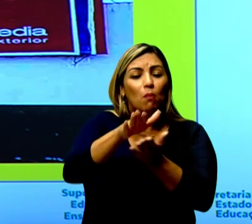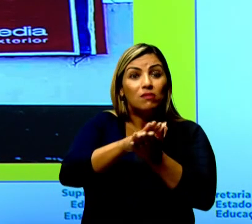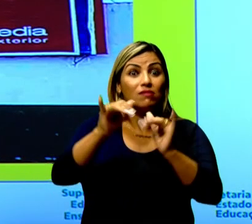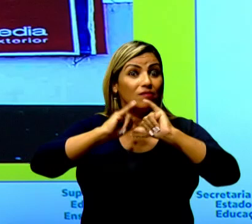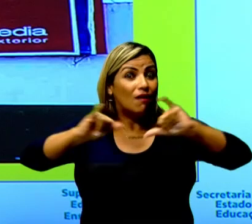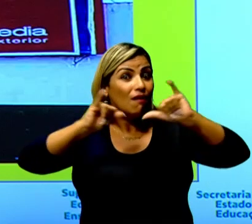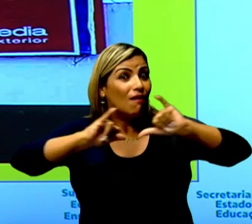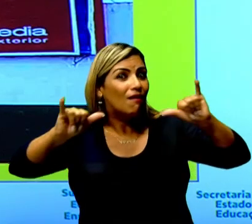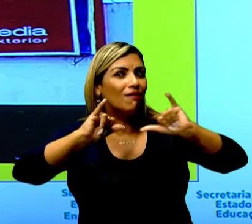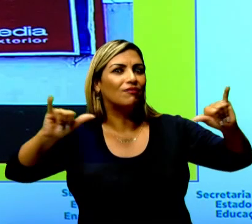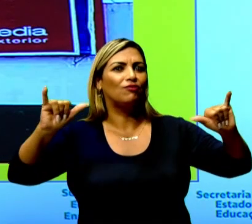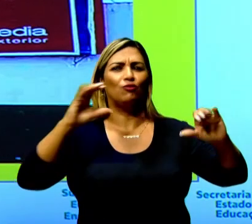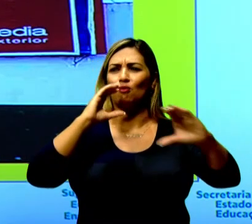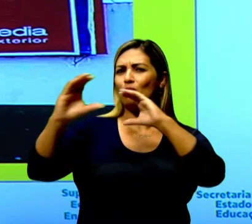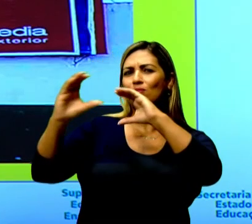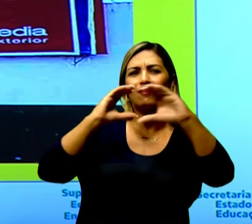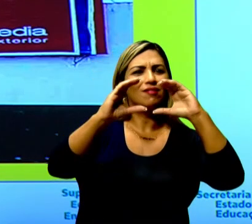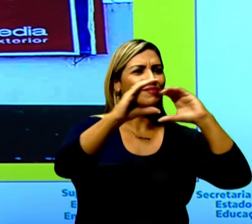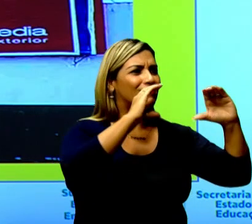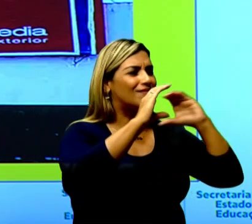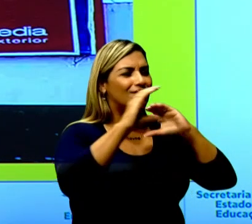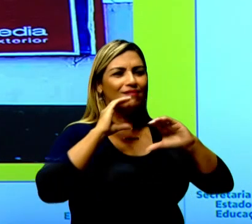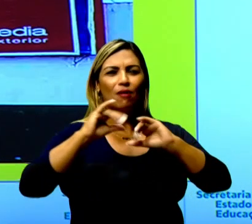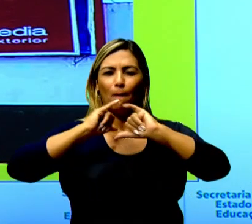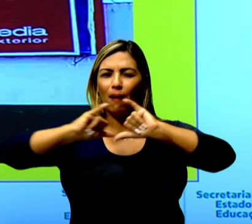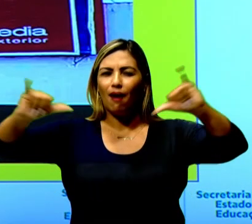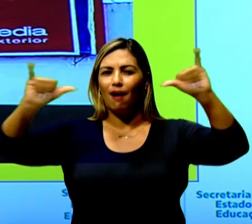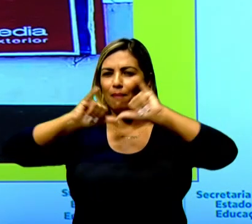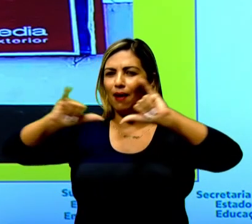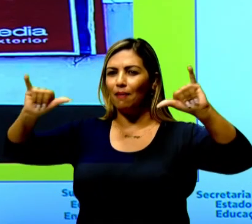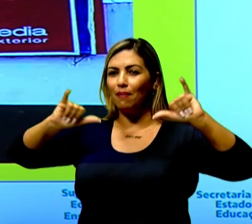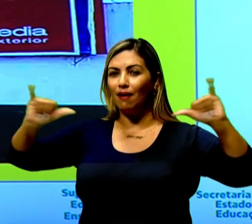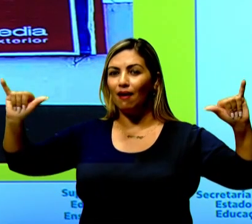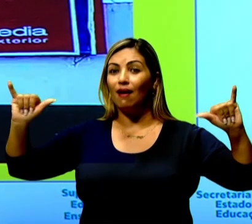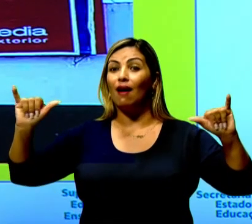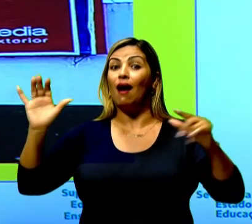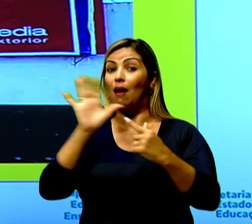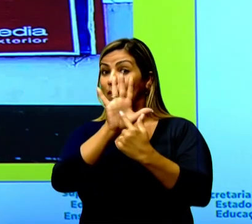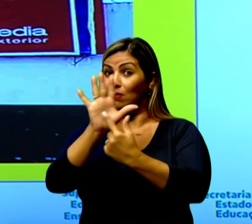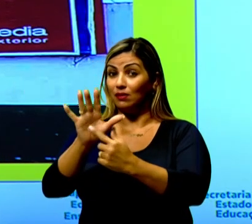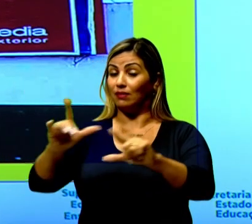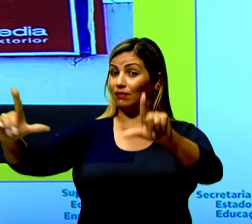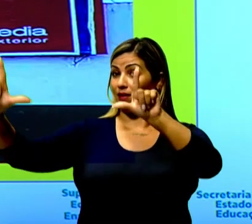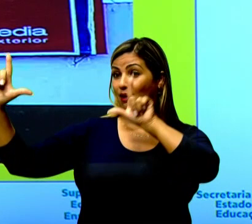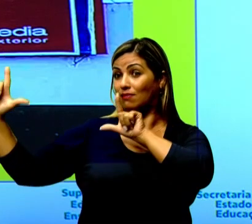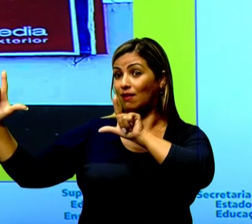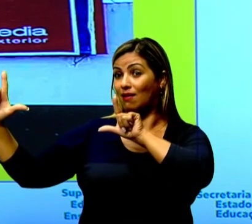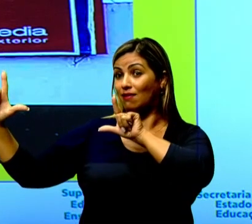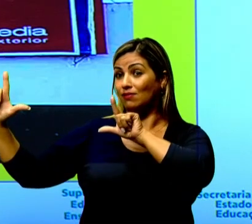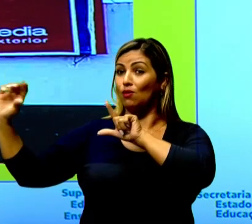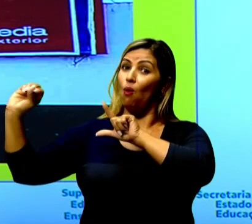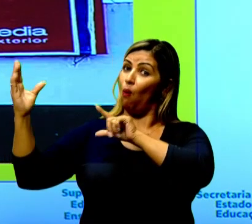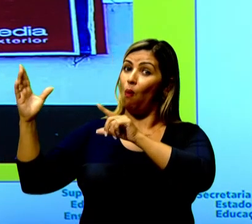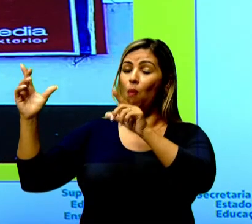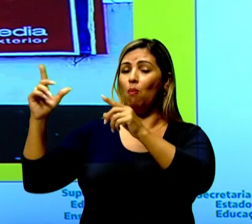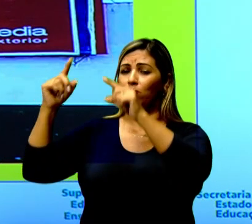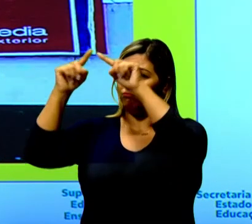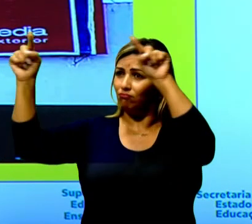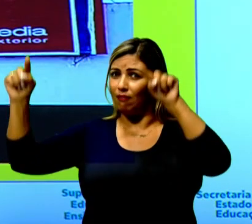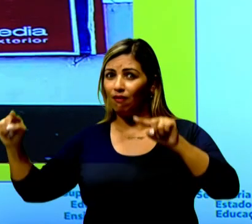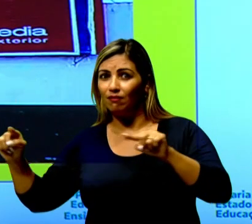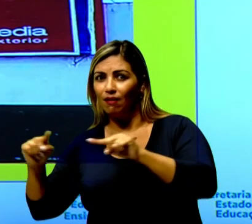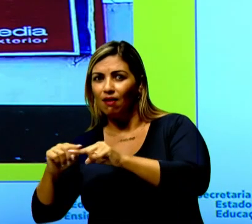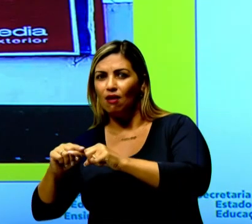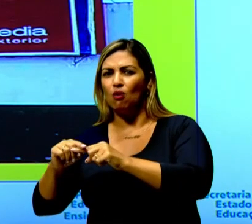aviso comunicação geralmente apresentado em forma de cartaz ou painel exposto